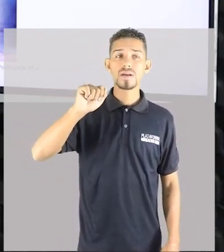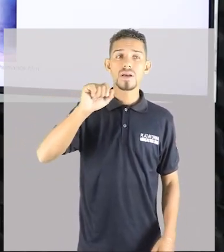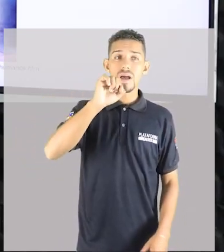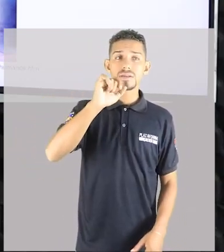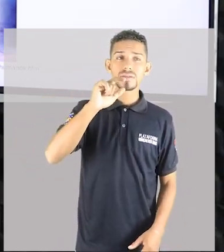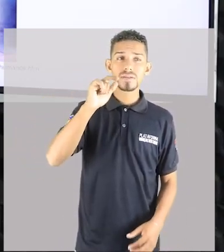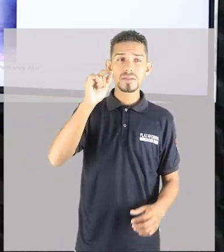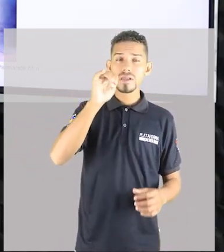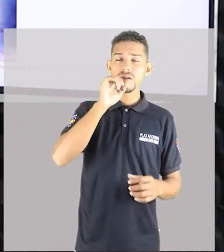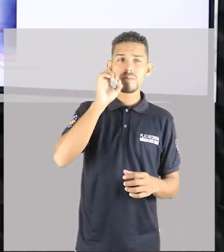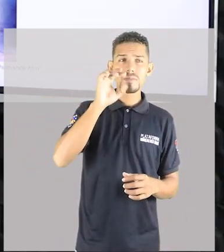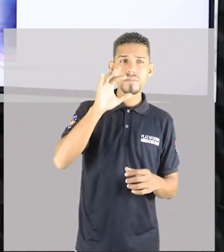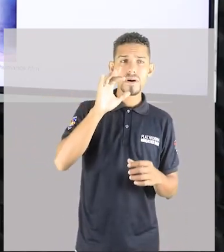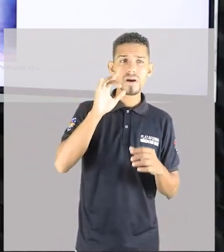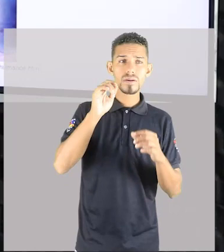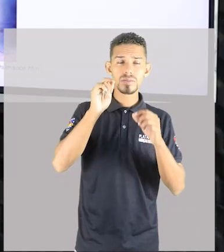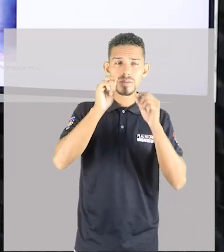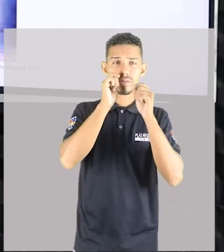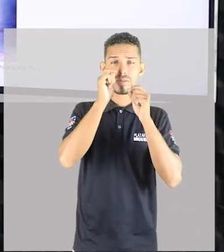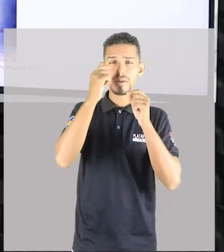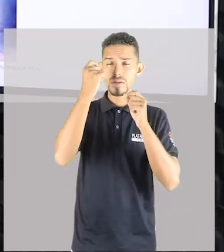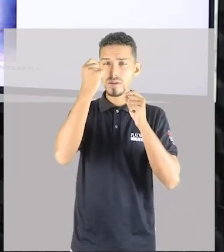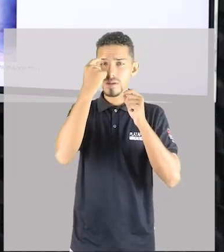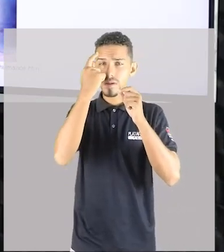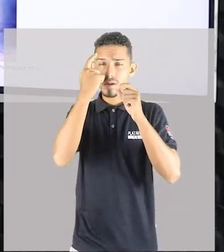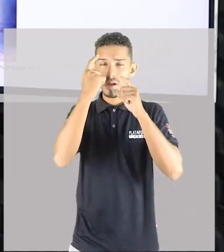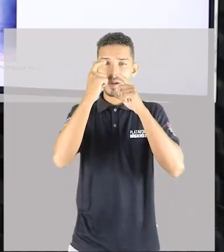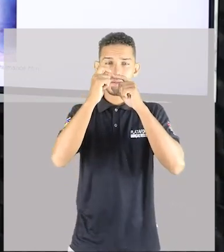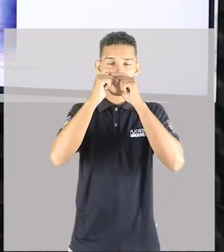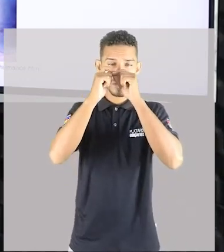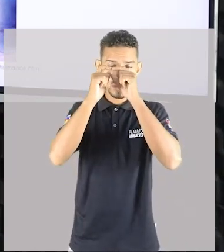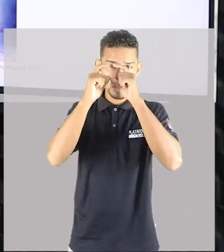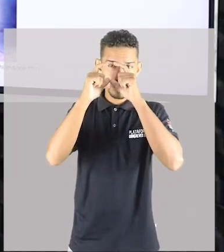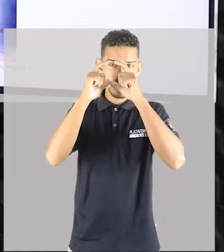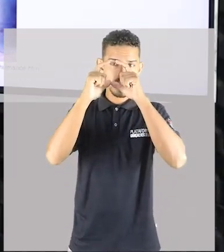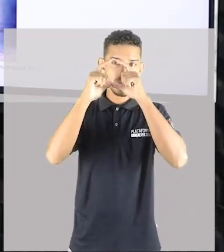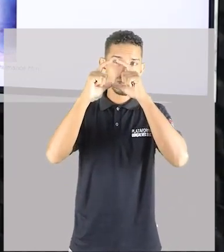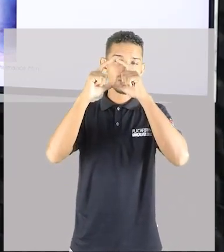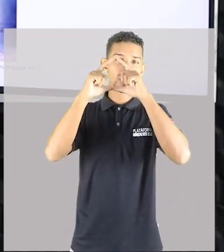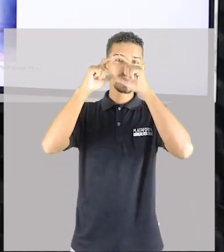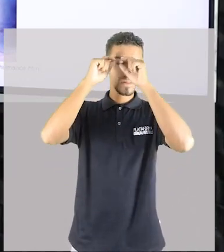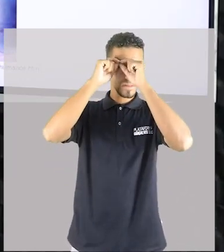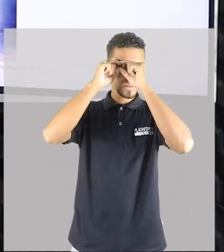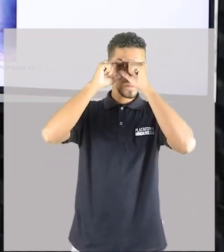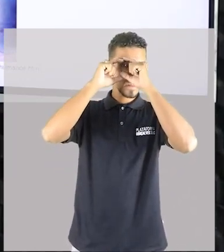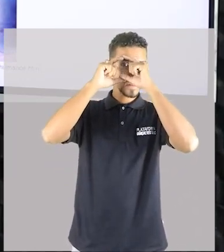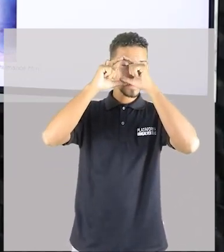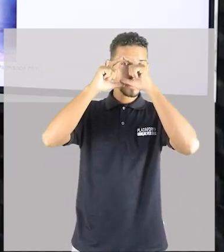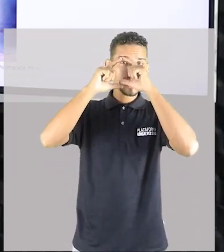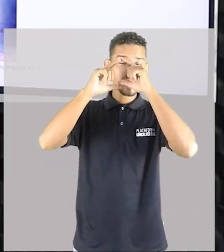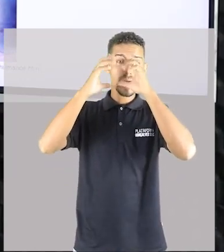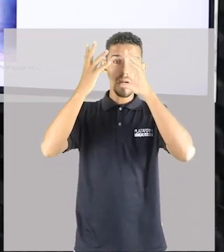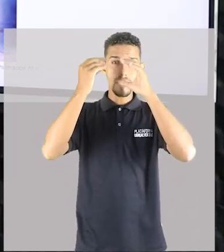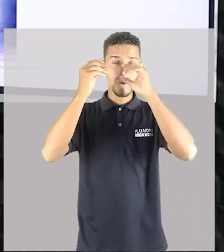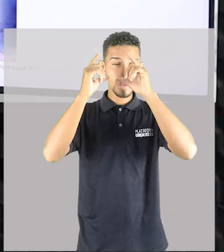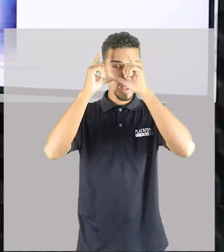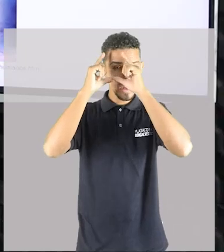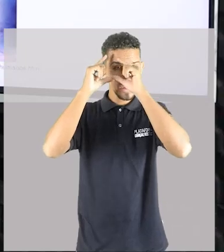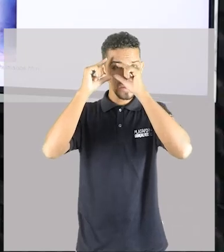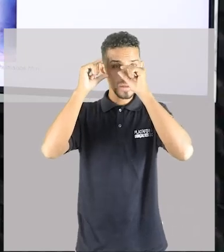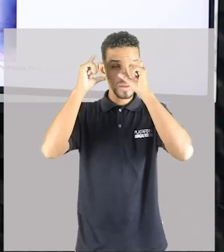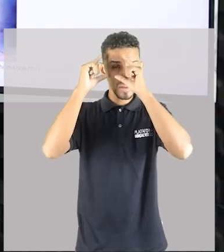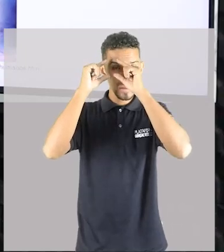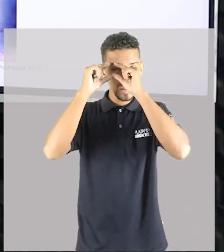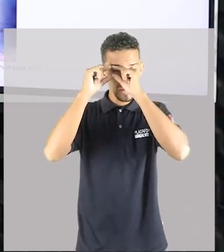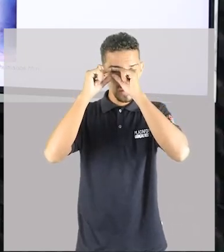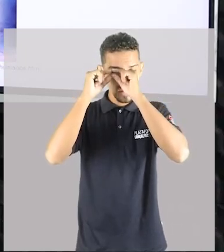no ambiente, a pupila dilata para entrar muita luz, mais luz no olho. Se tem muita luz no ambiente, a